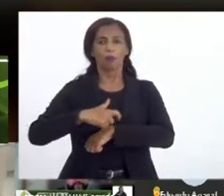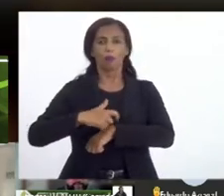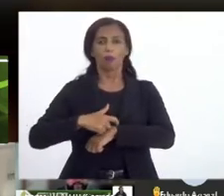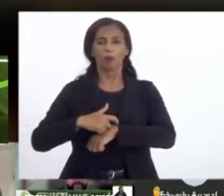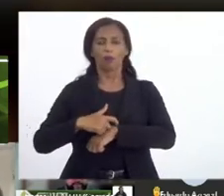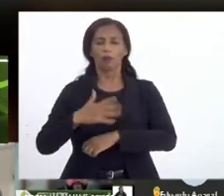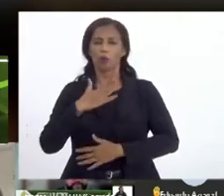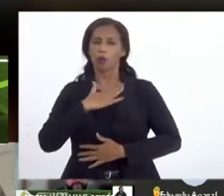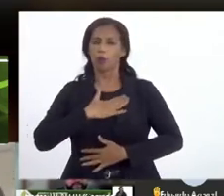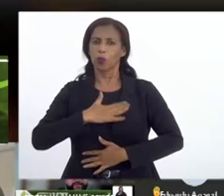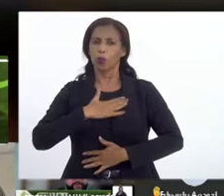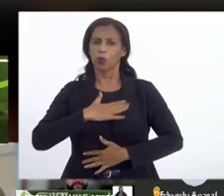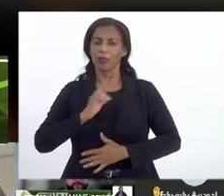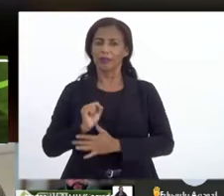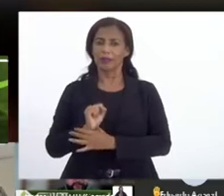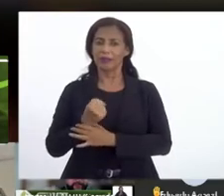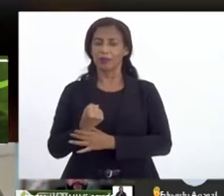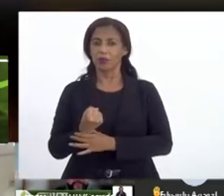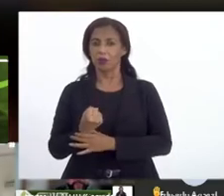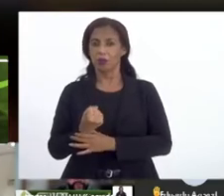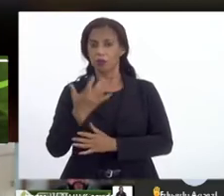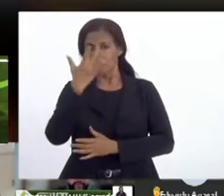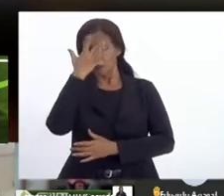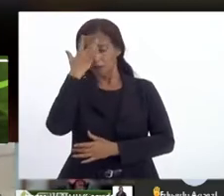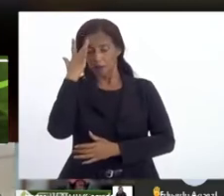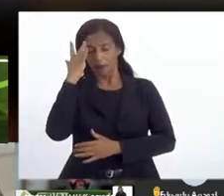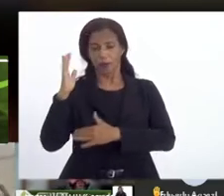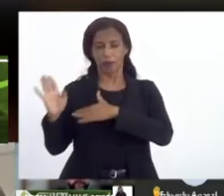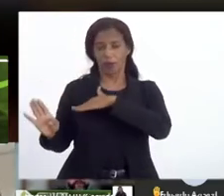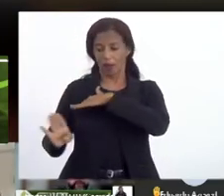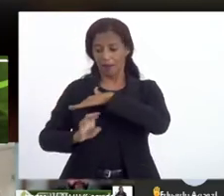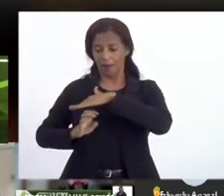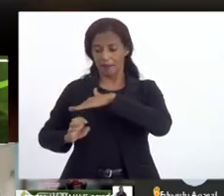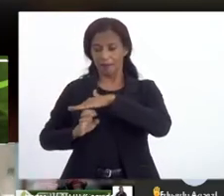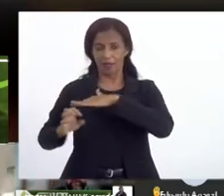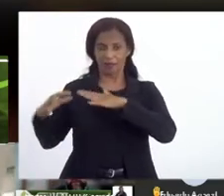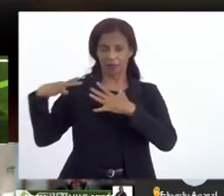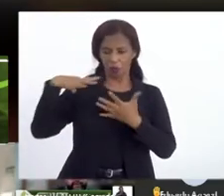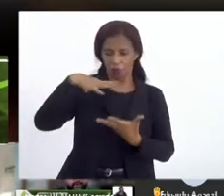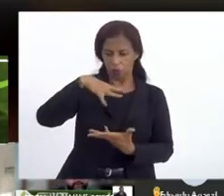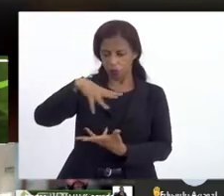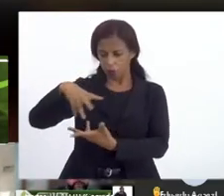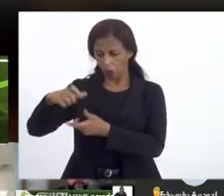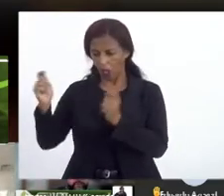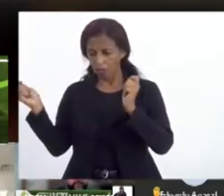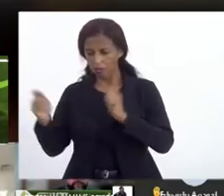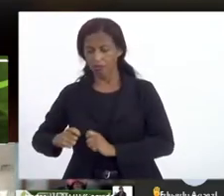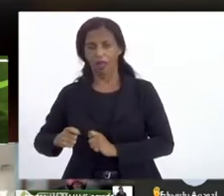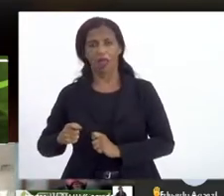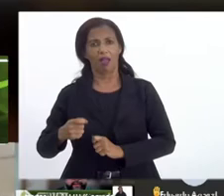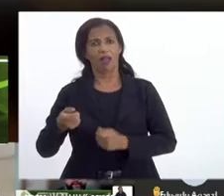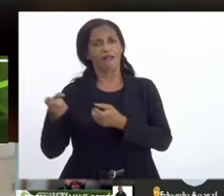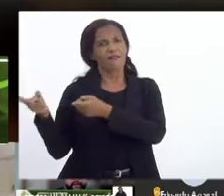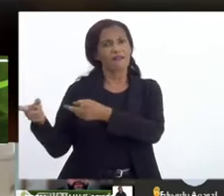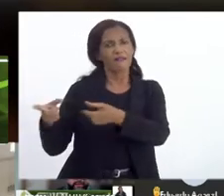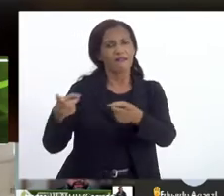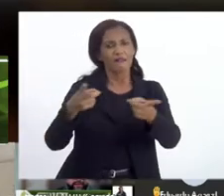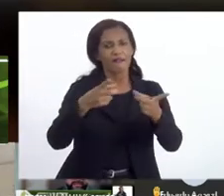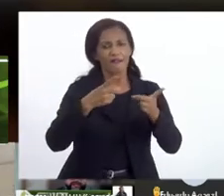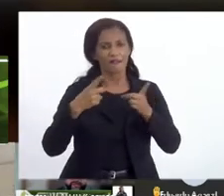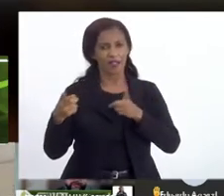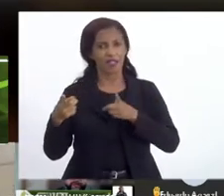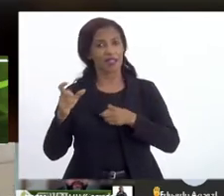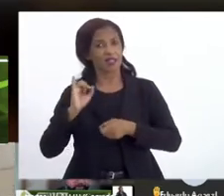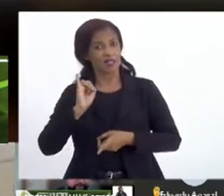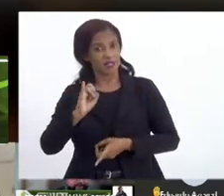de tranquilidade e de segurança para que as agências de turismo no Brasil inteiro possam vender o nosso destino, uma vez que haja